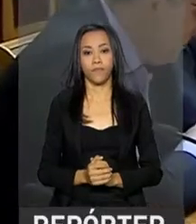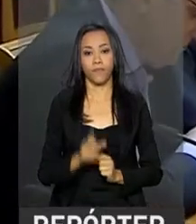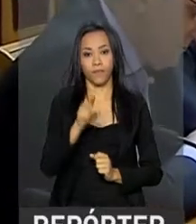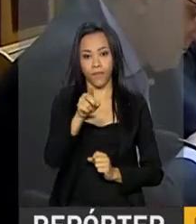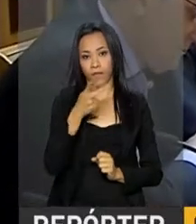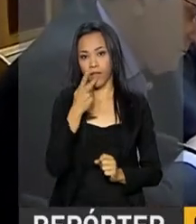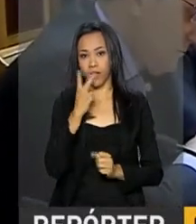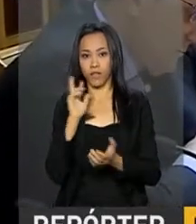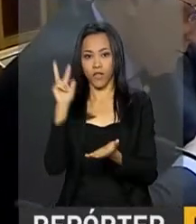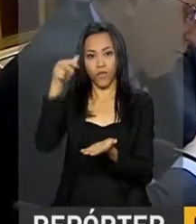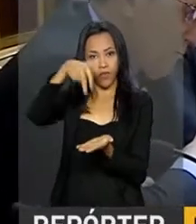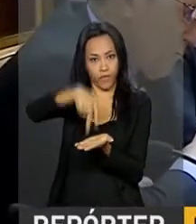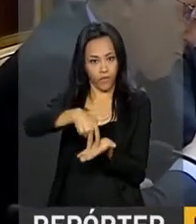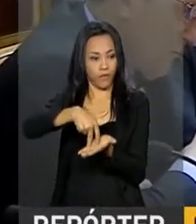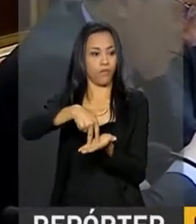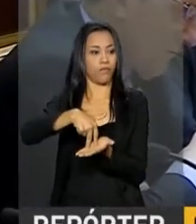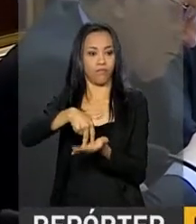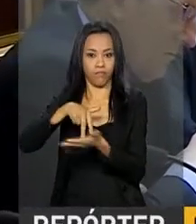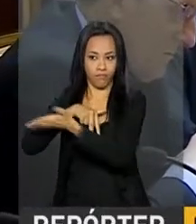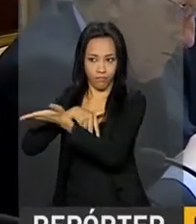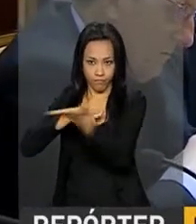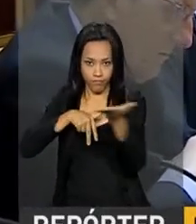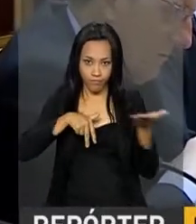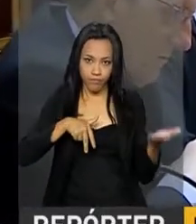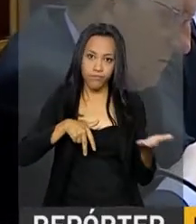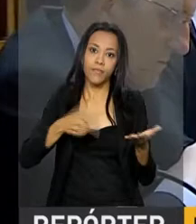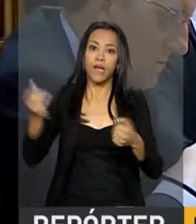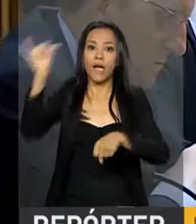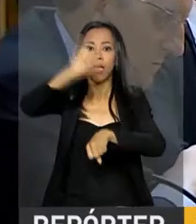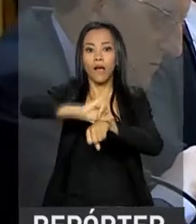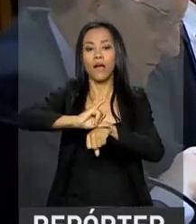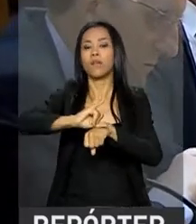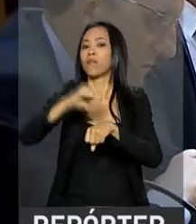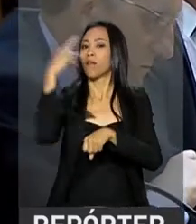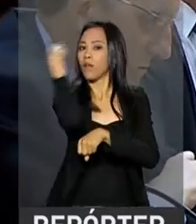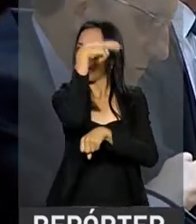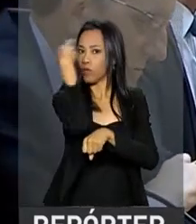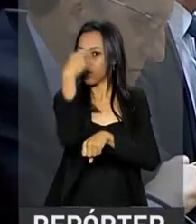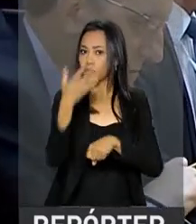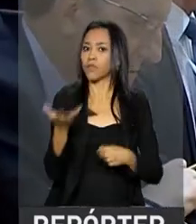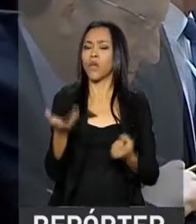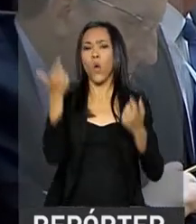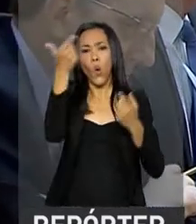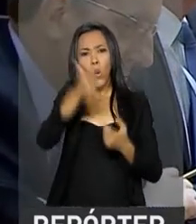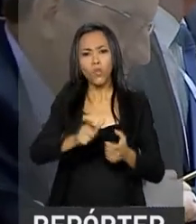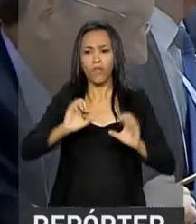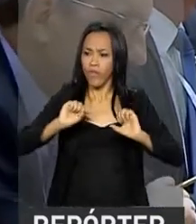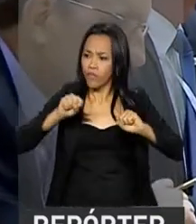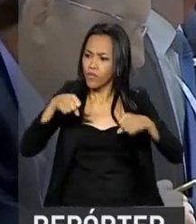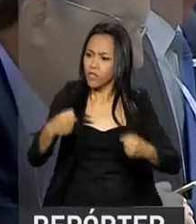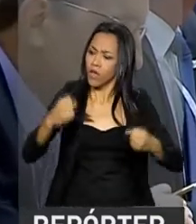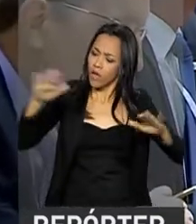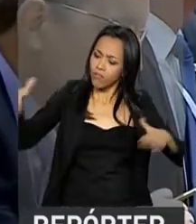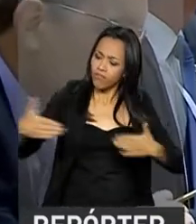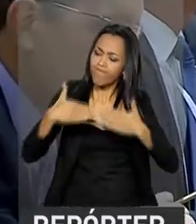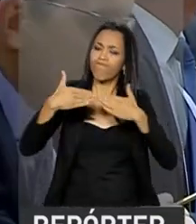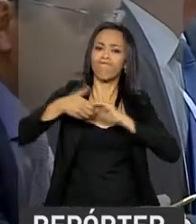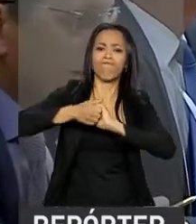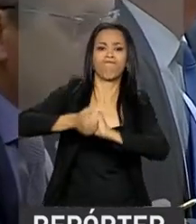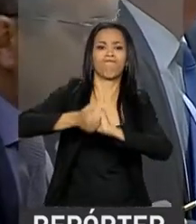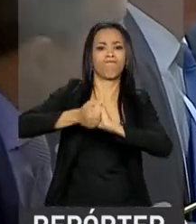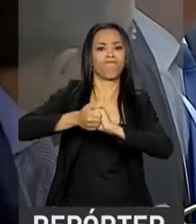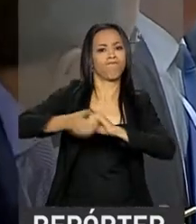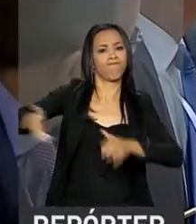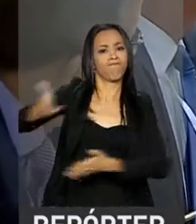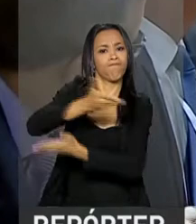venho com esta comitiva a Moscou para mais uma vez reforçar os laços de amizade e a